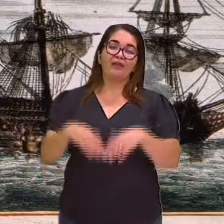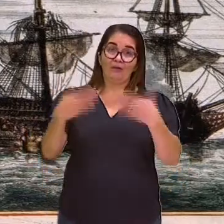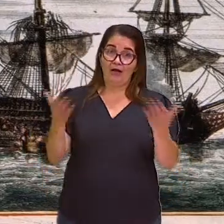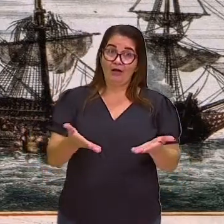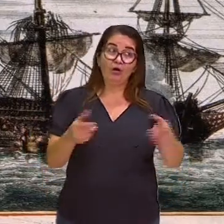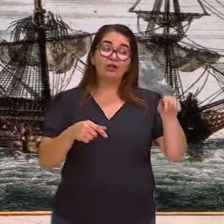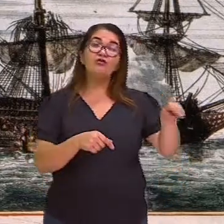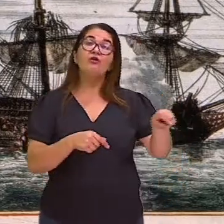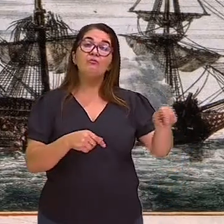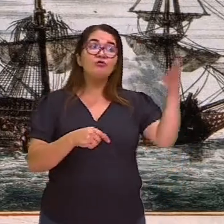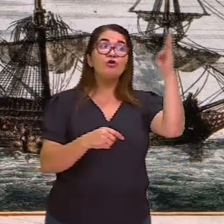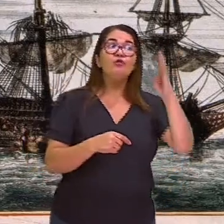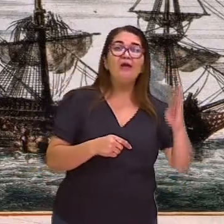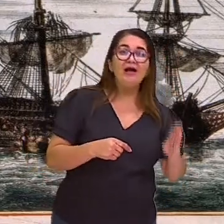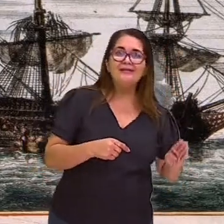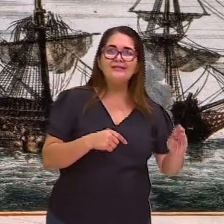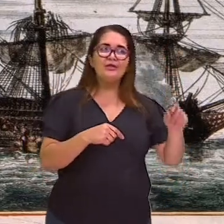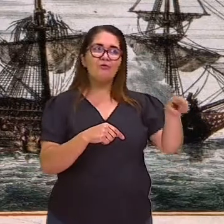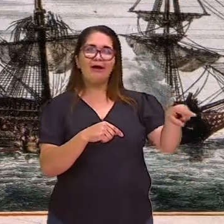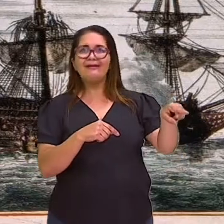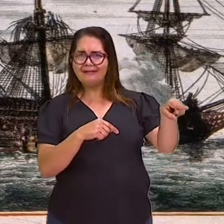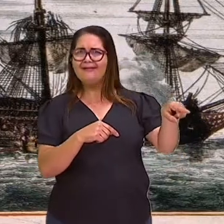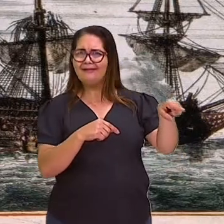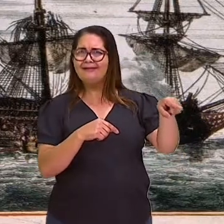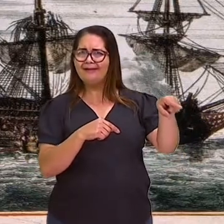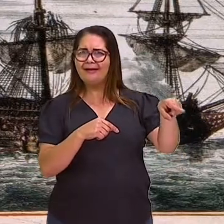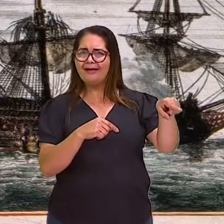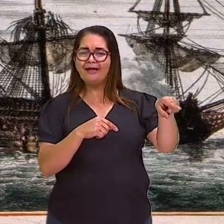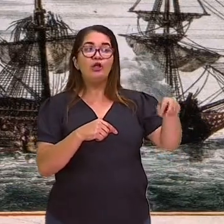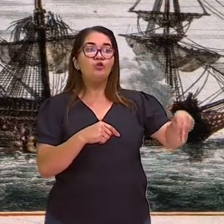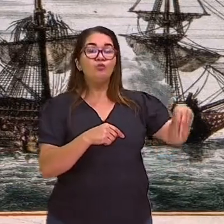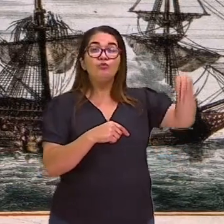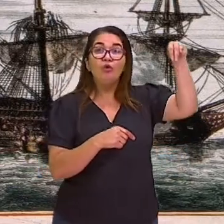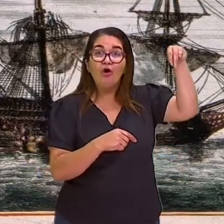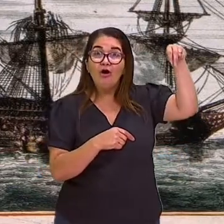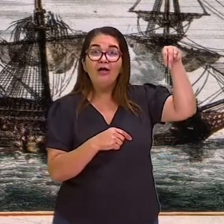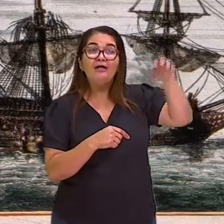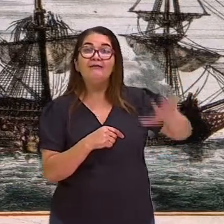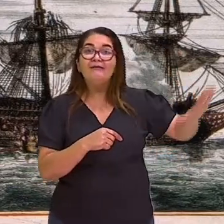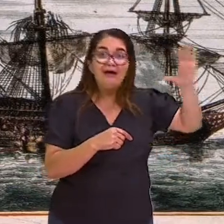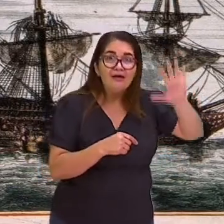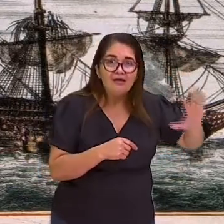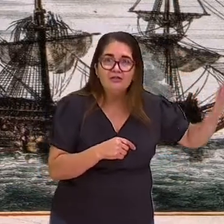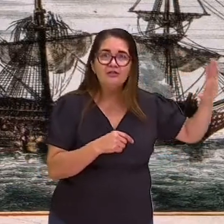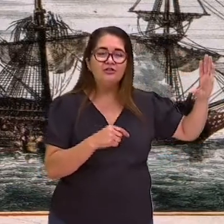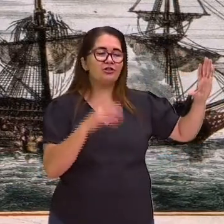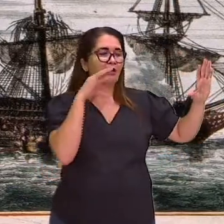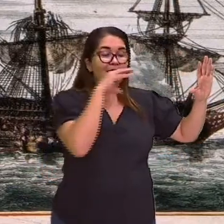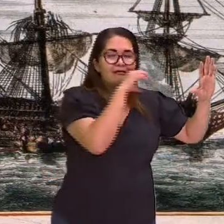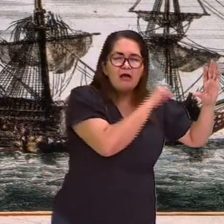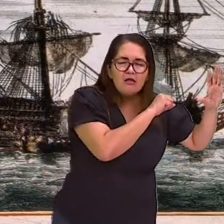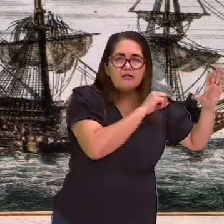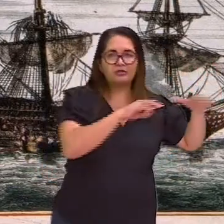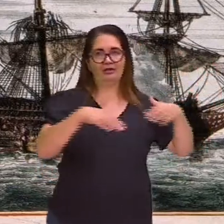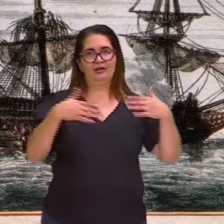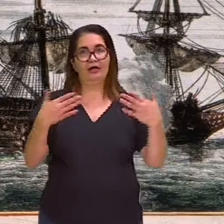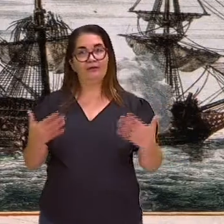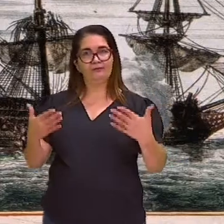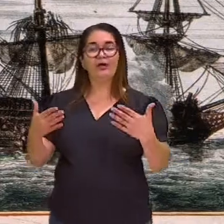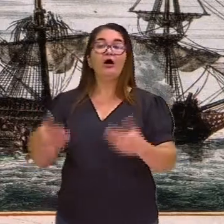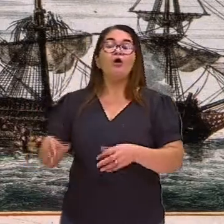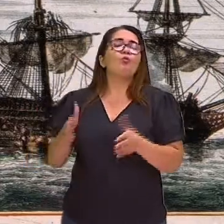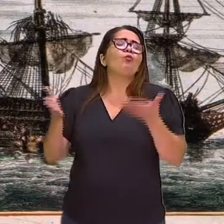Nordeste, clima quente. Vamos esquentar então a aula. As invasões holandesas no Brasil ocorreram quando os